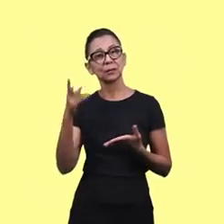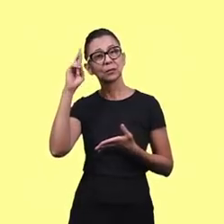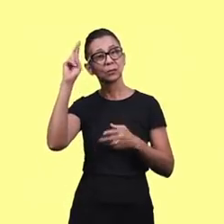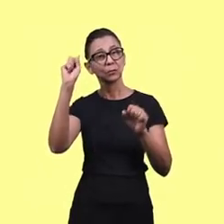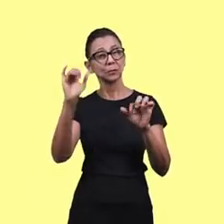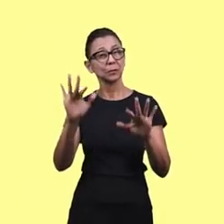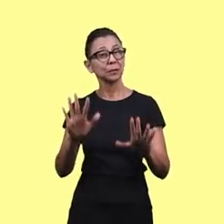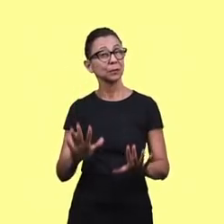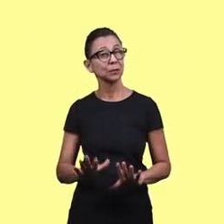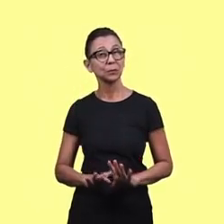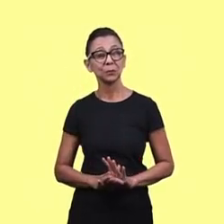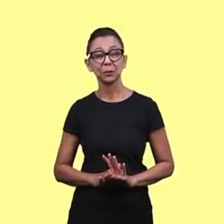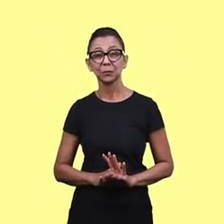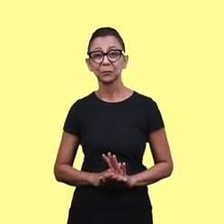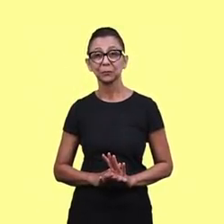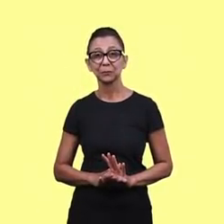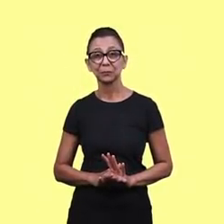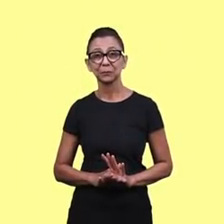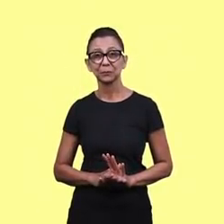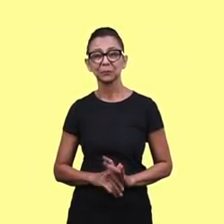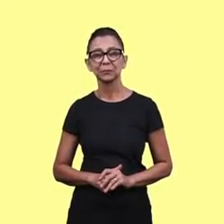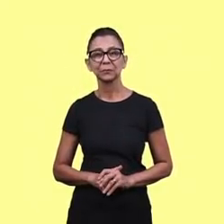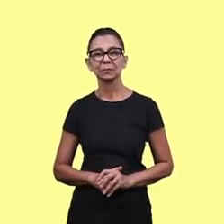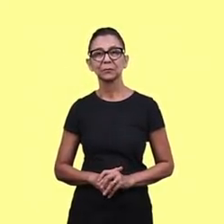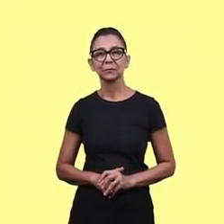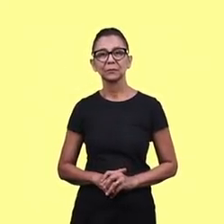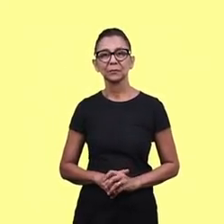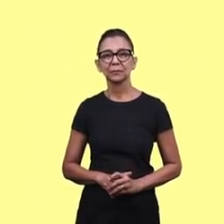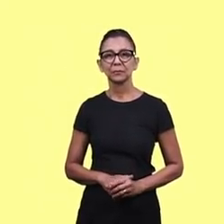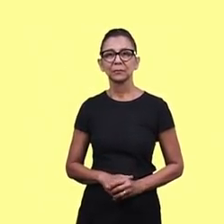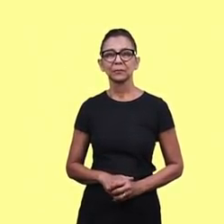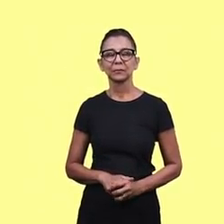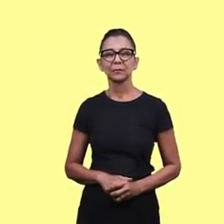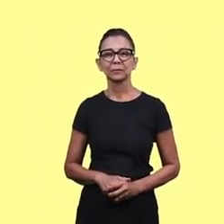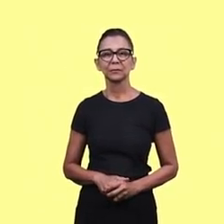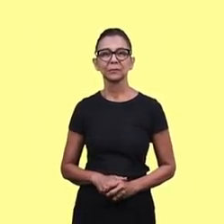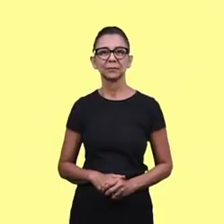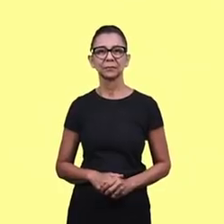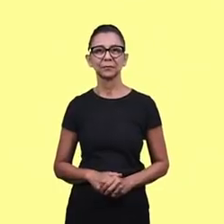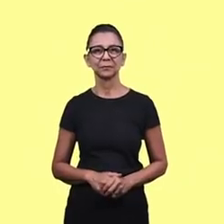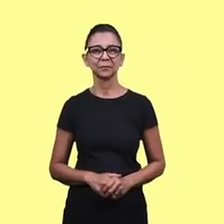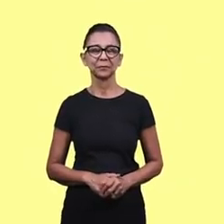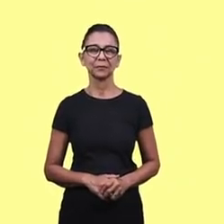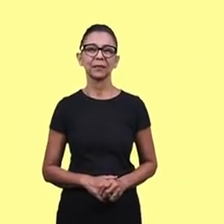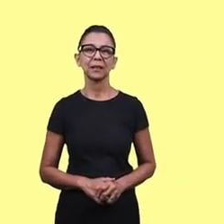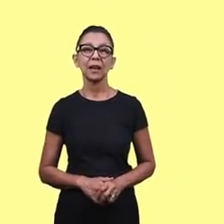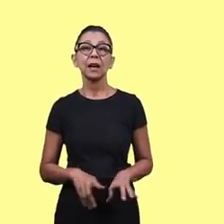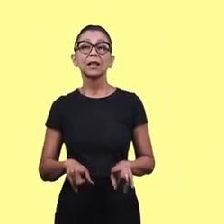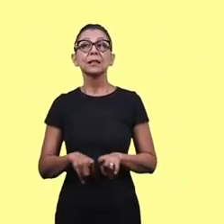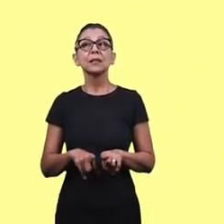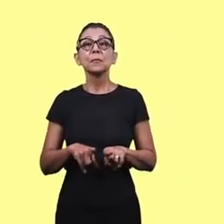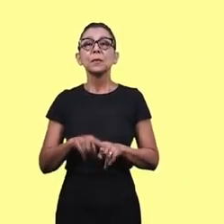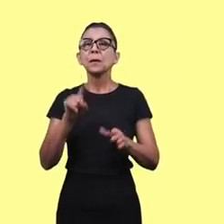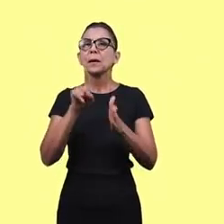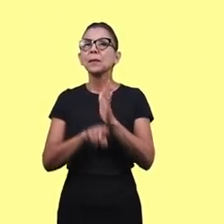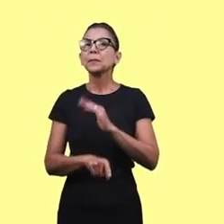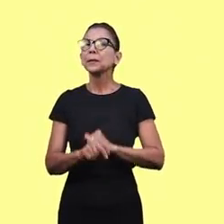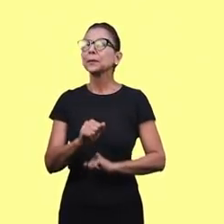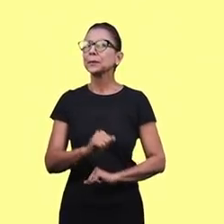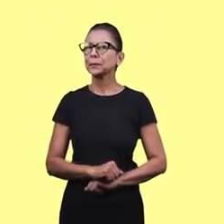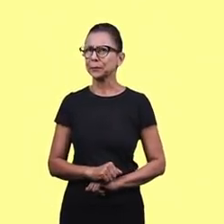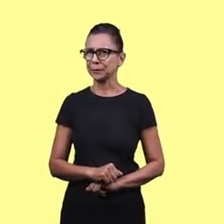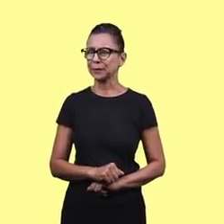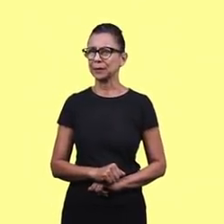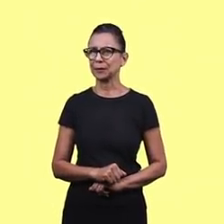por isso o Senhor o abençoou e o honrou em tudo. E também devemos responder uma pergunta.